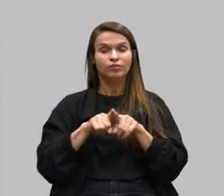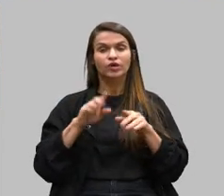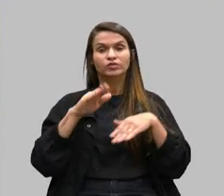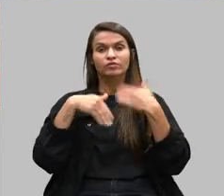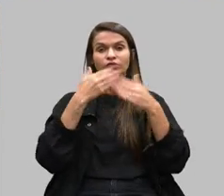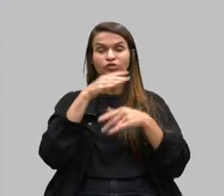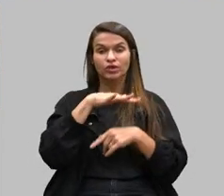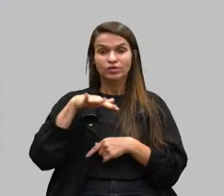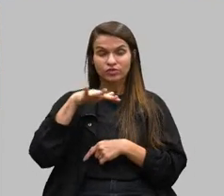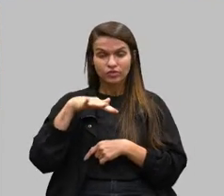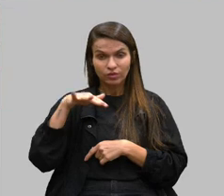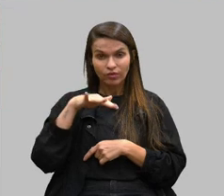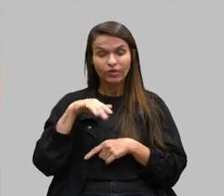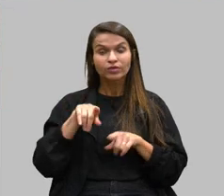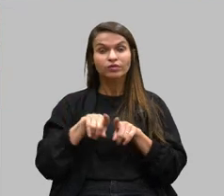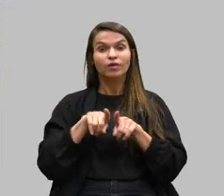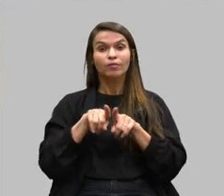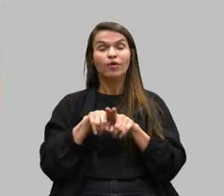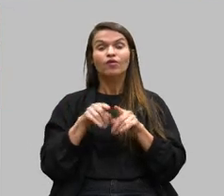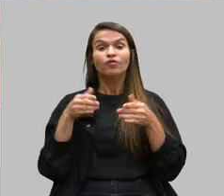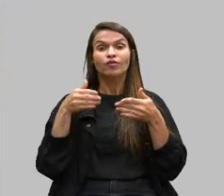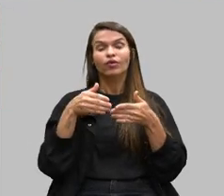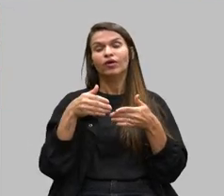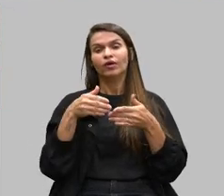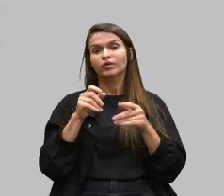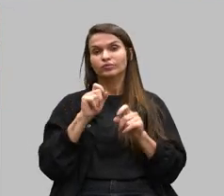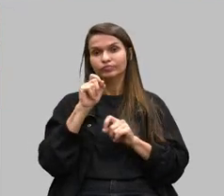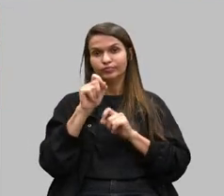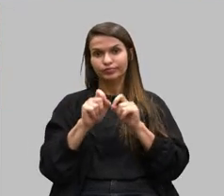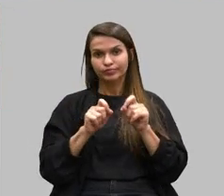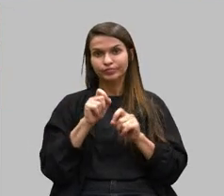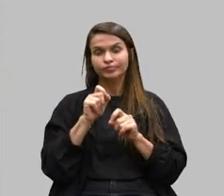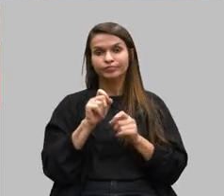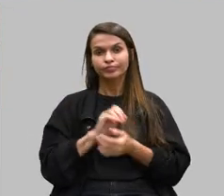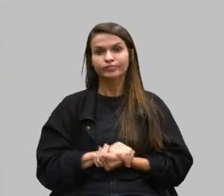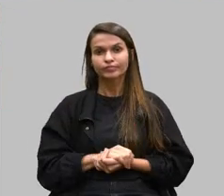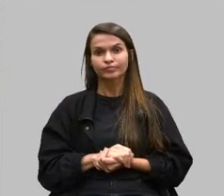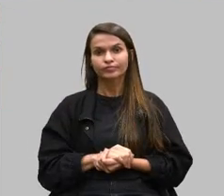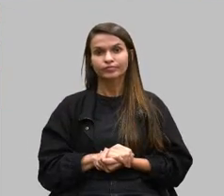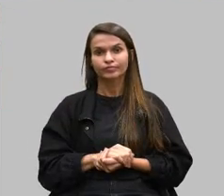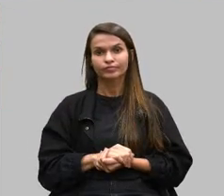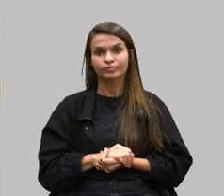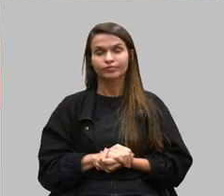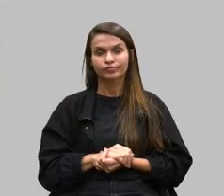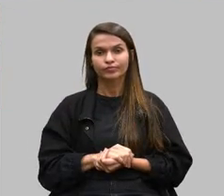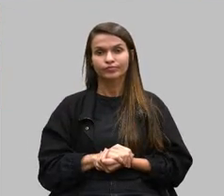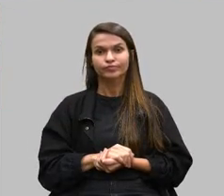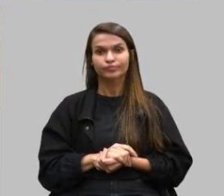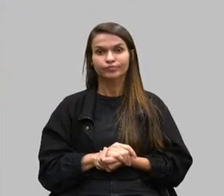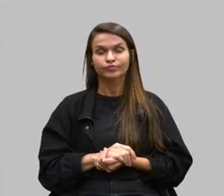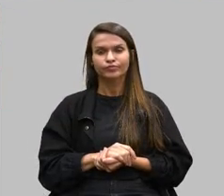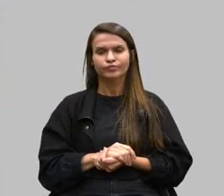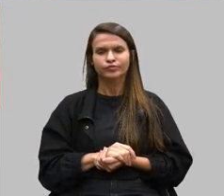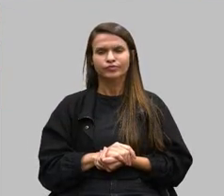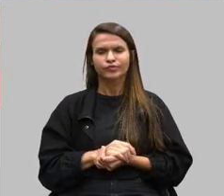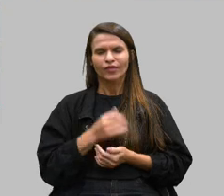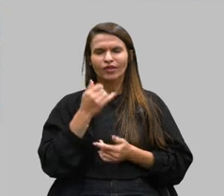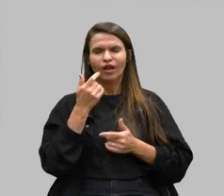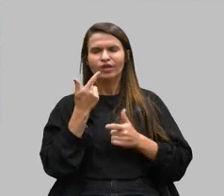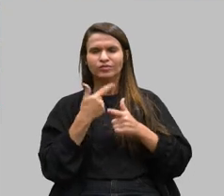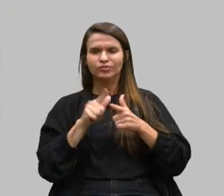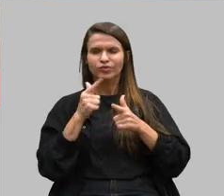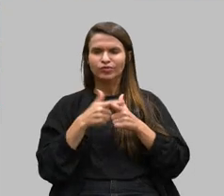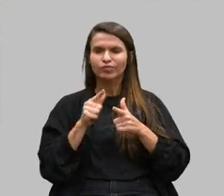regiões mas buscando fundamentalmente transpor os gargalos que comprometem a nossa